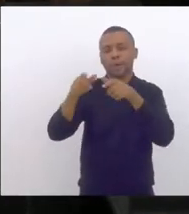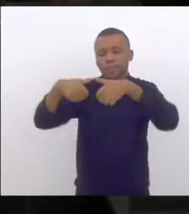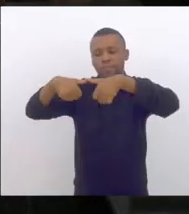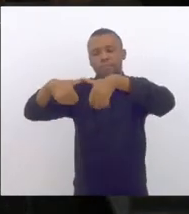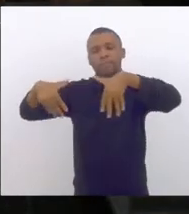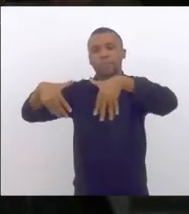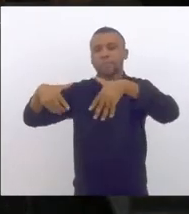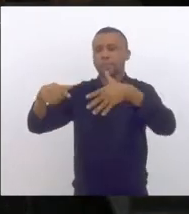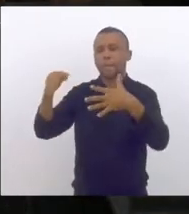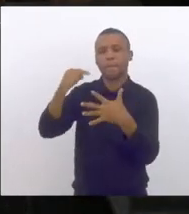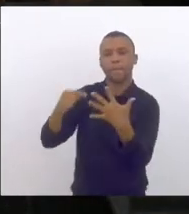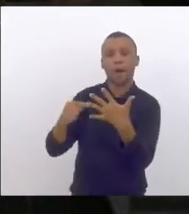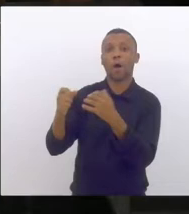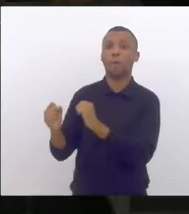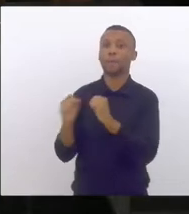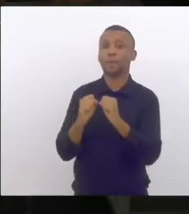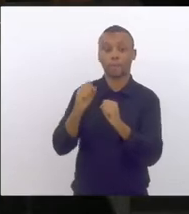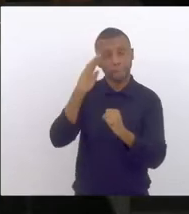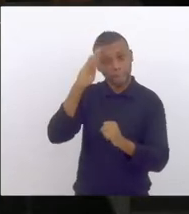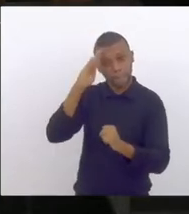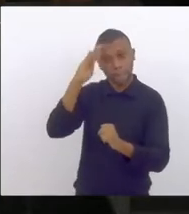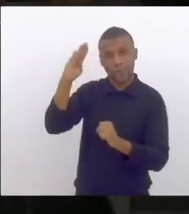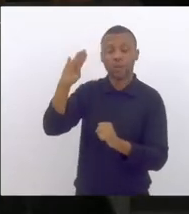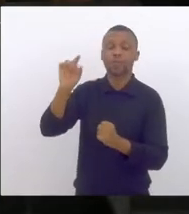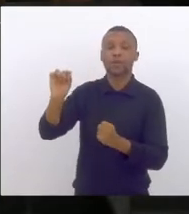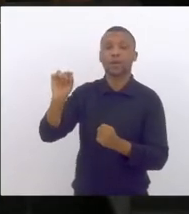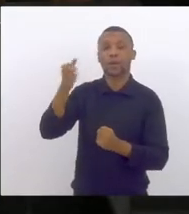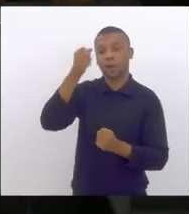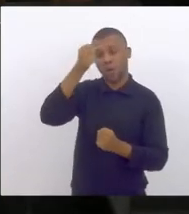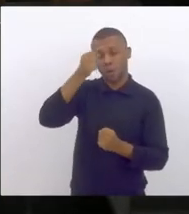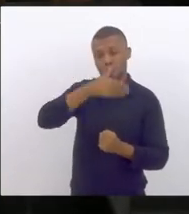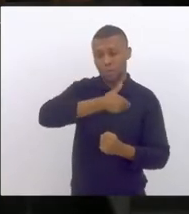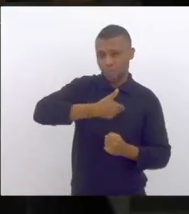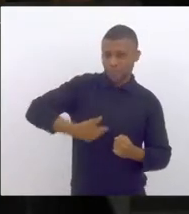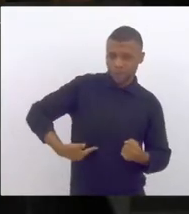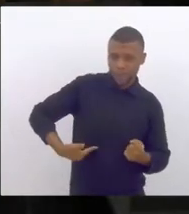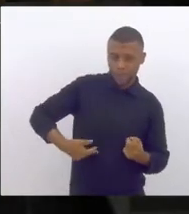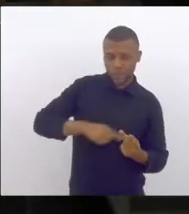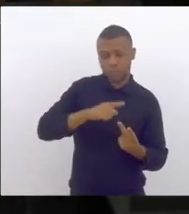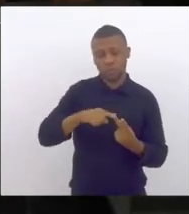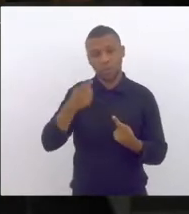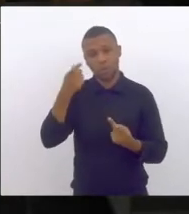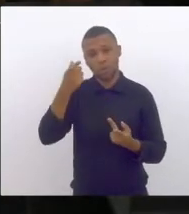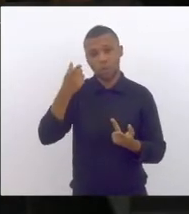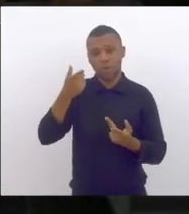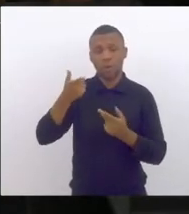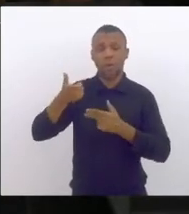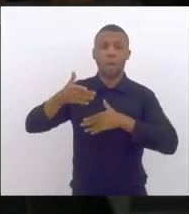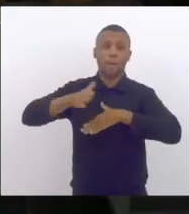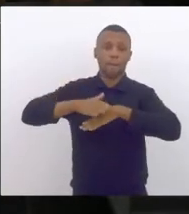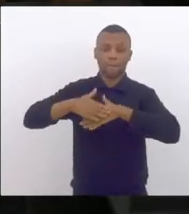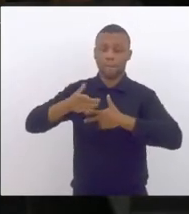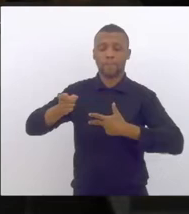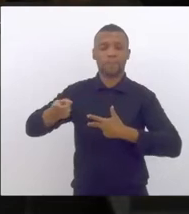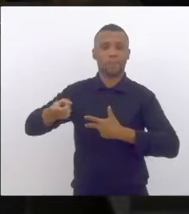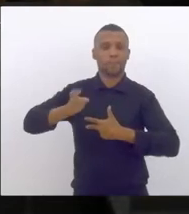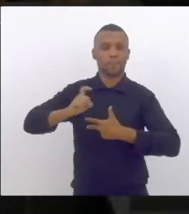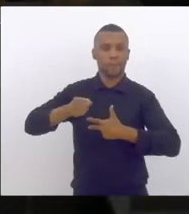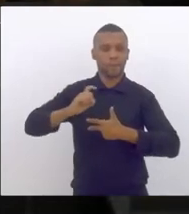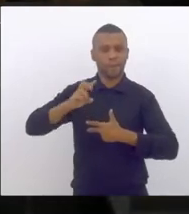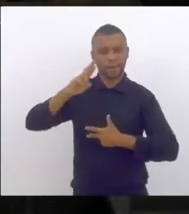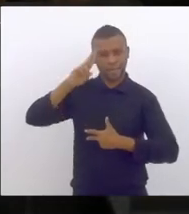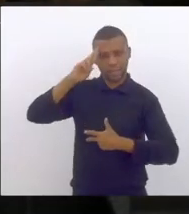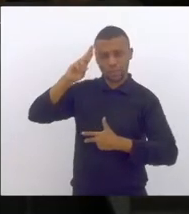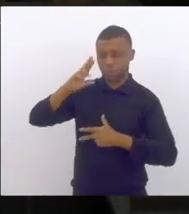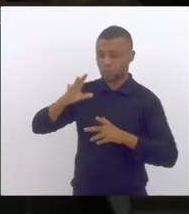os poderes principalmente o poder executivo que é dono de cerca de 90% do